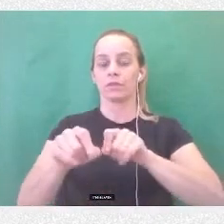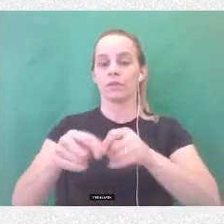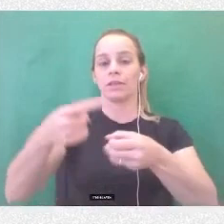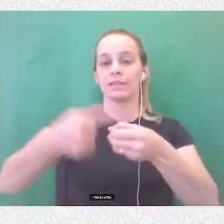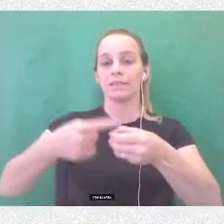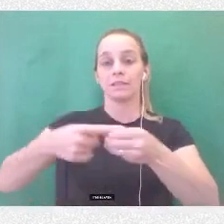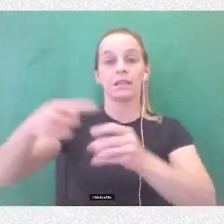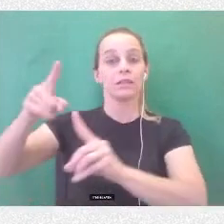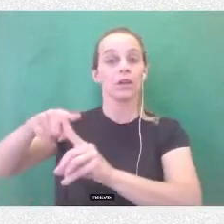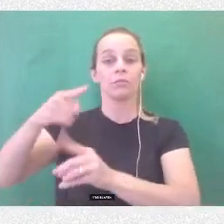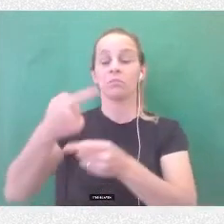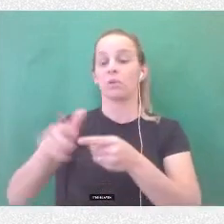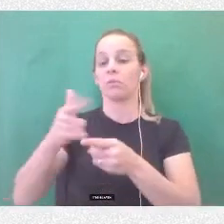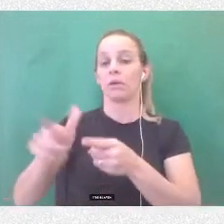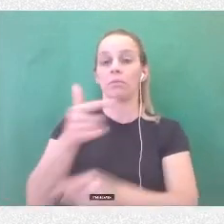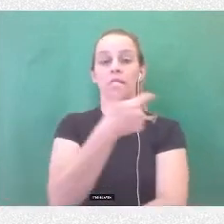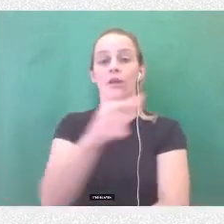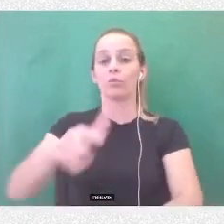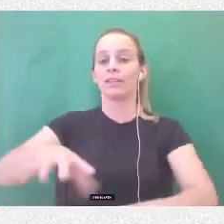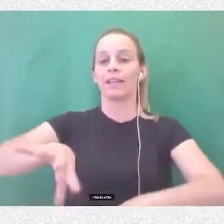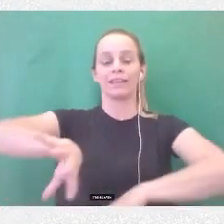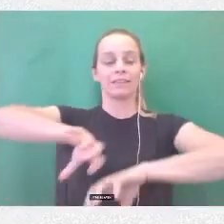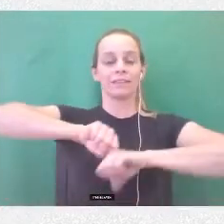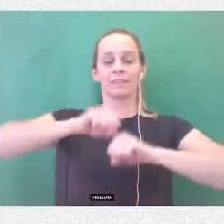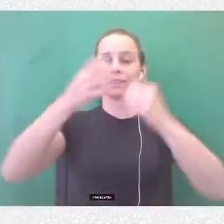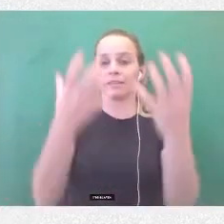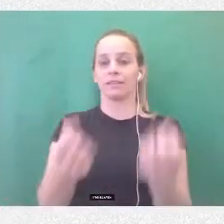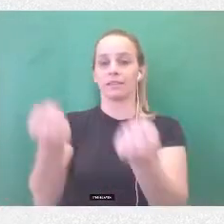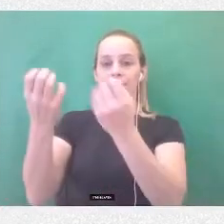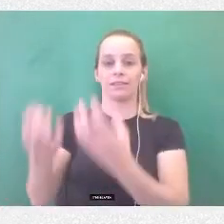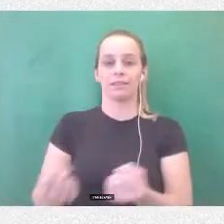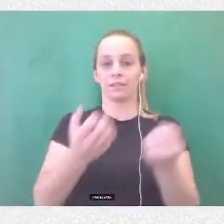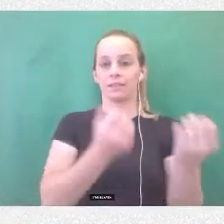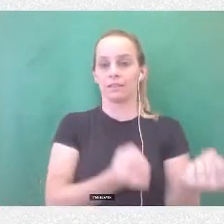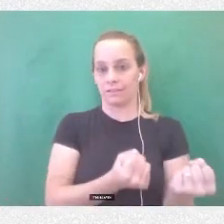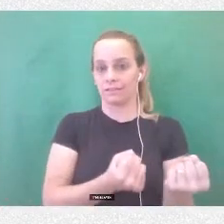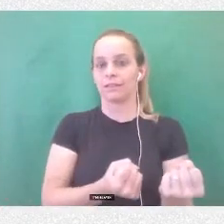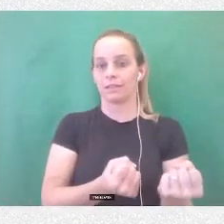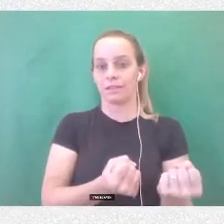problema relacionado à adesão da população à segunda dose, né?